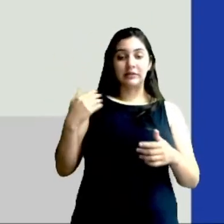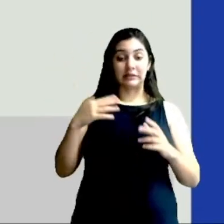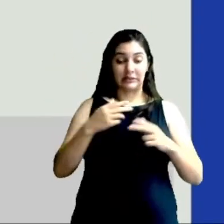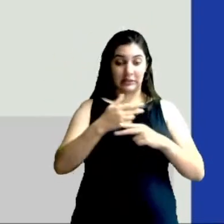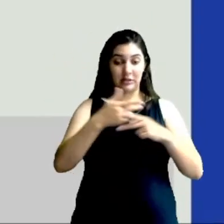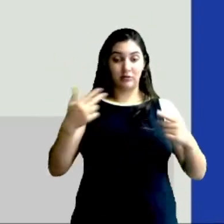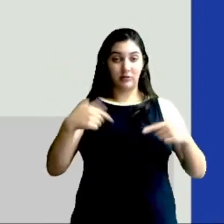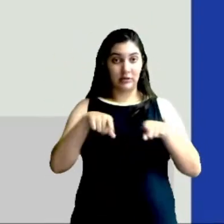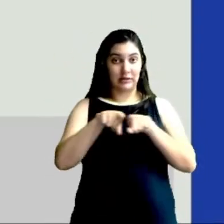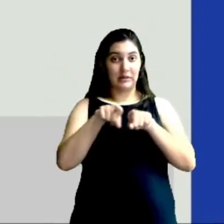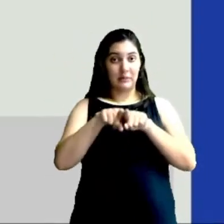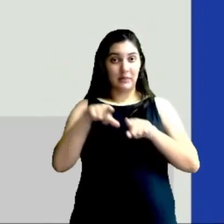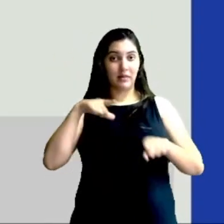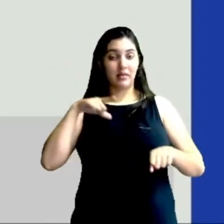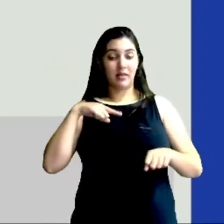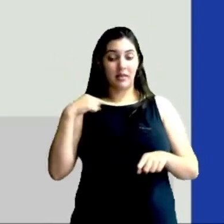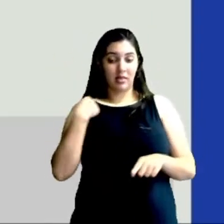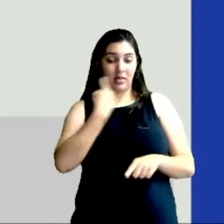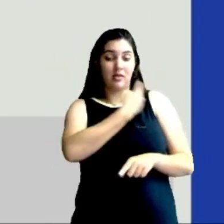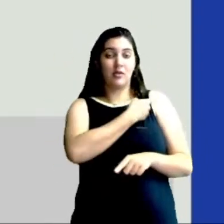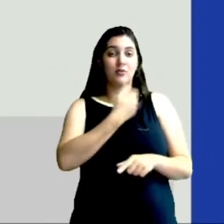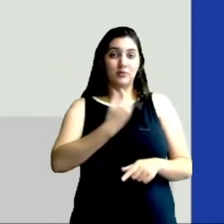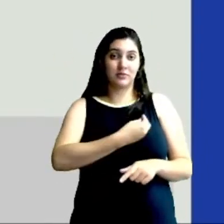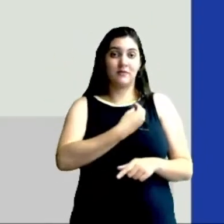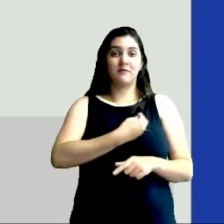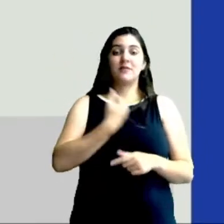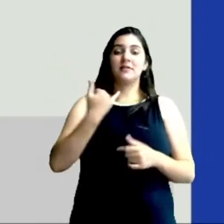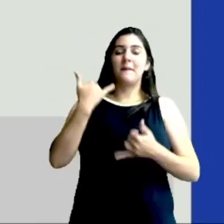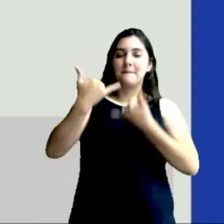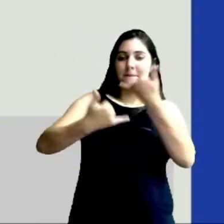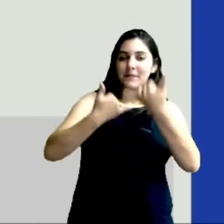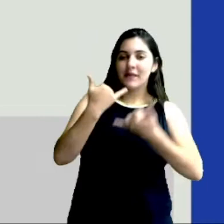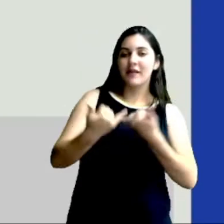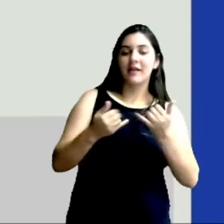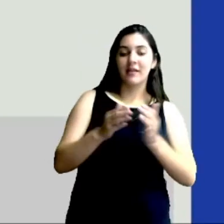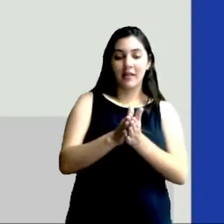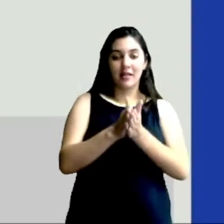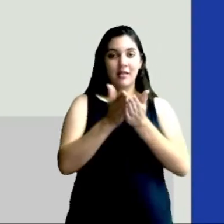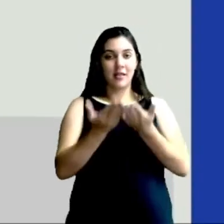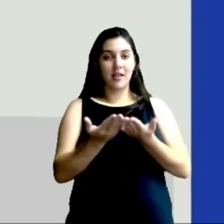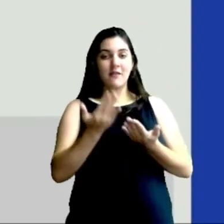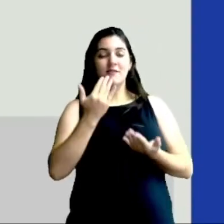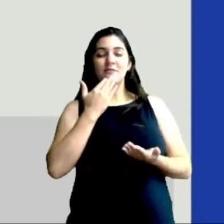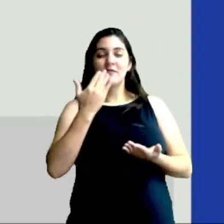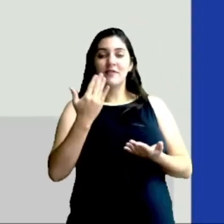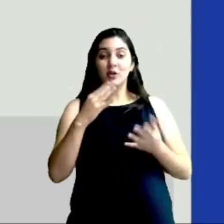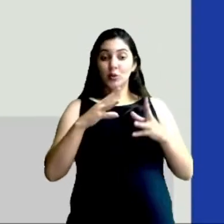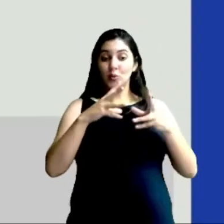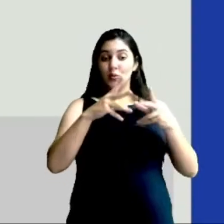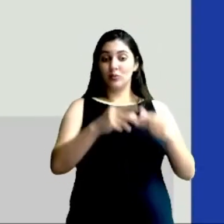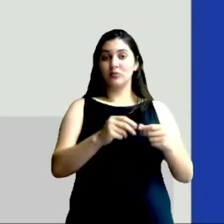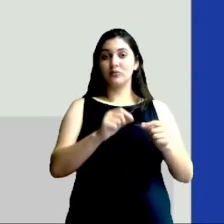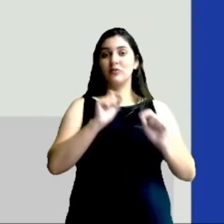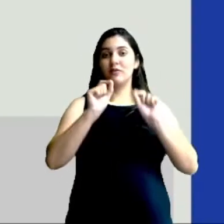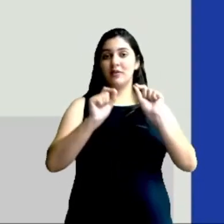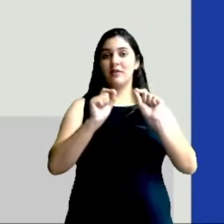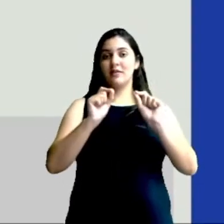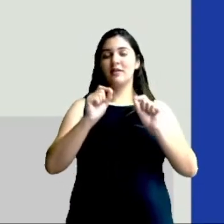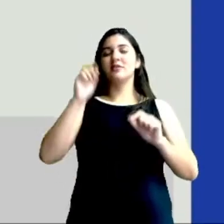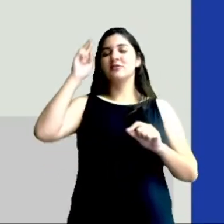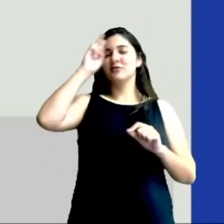coisas que a gente também tem na nossa vida enquanto brinquedos livros preferidos tudo isso é